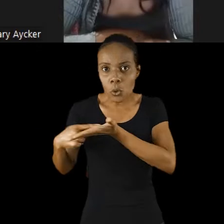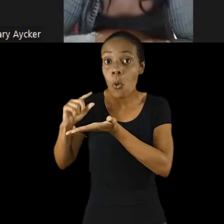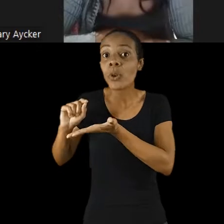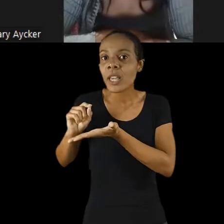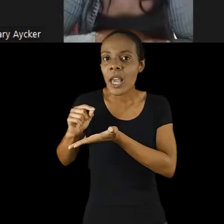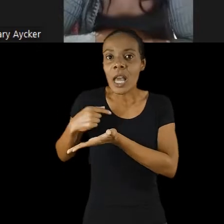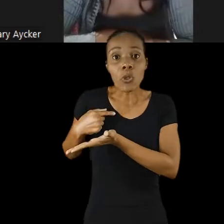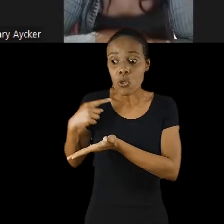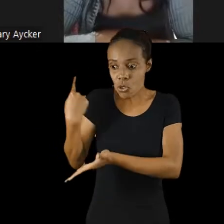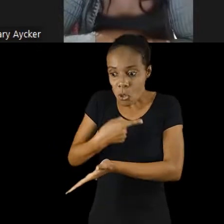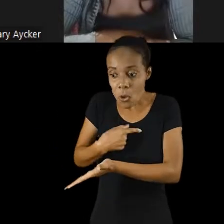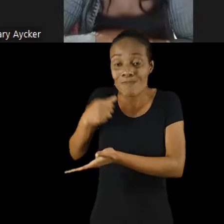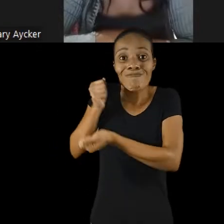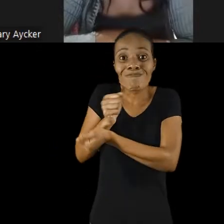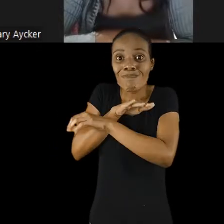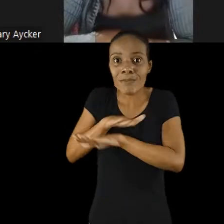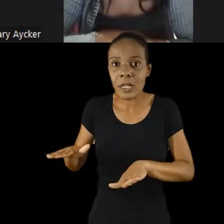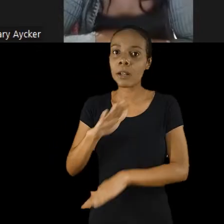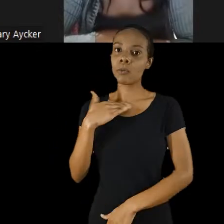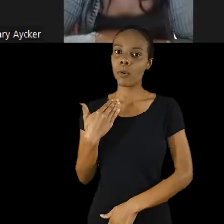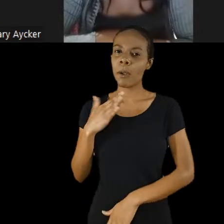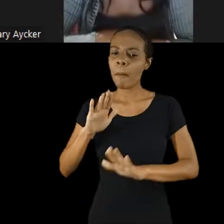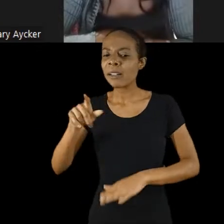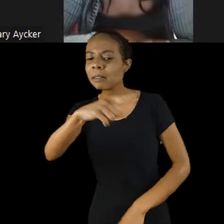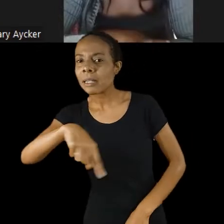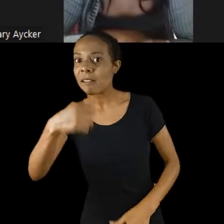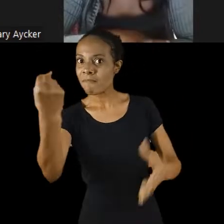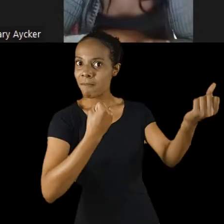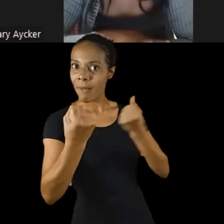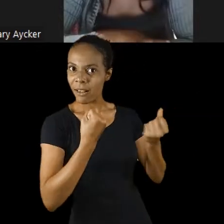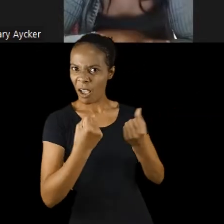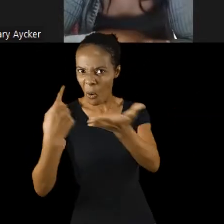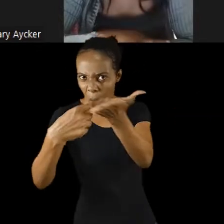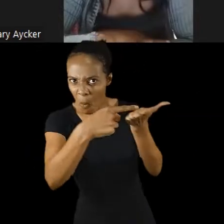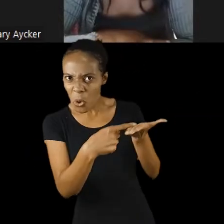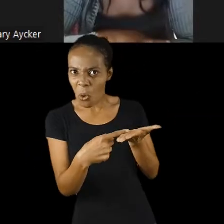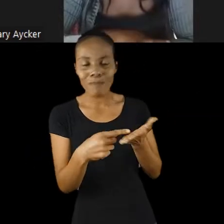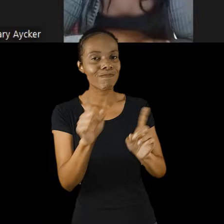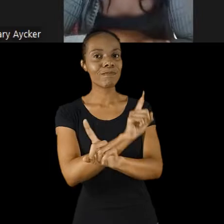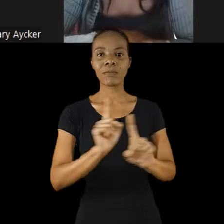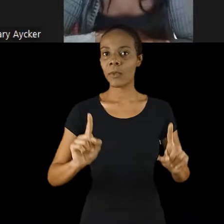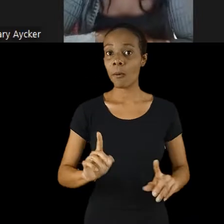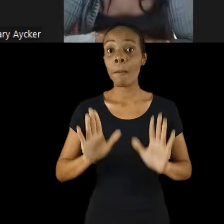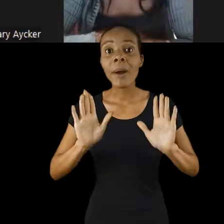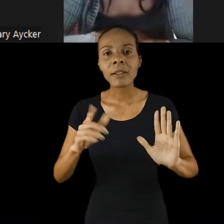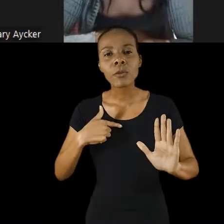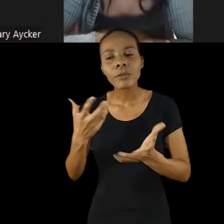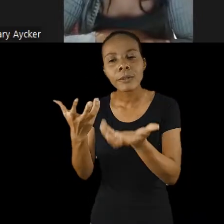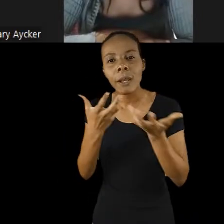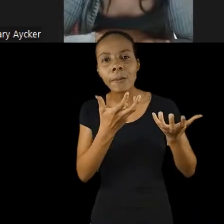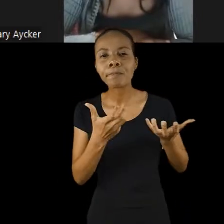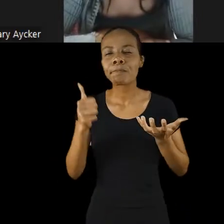para mim, é uma coisa muito séria. Mas eu quero que, principalmente, as minhas me escutem, sabe? Eu quero que as minhas meninas,